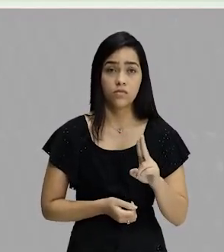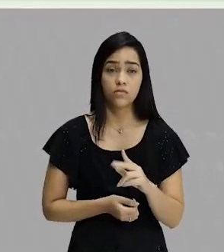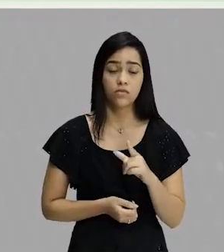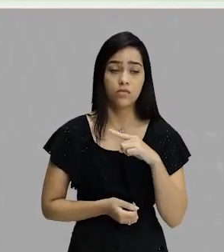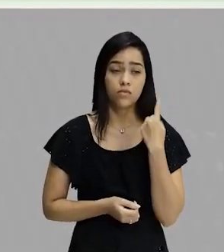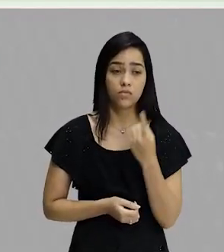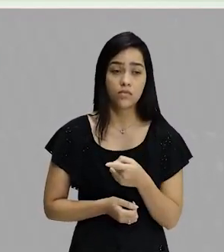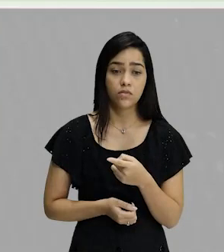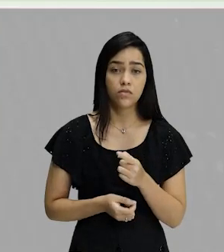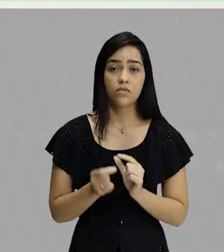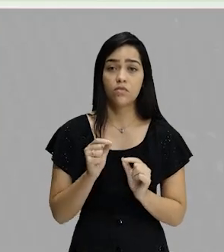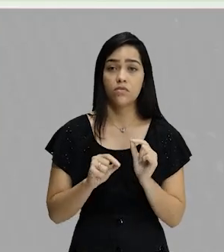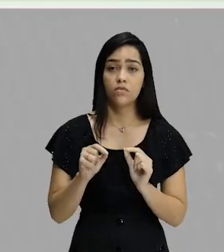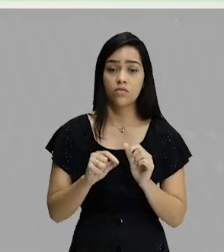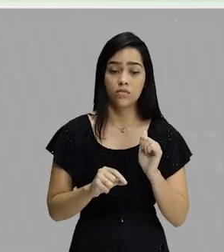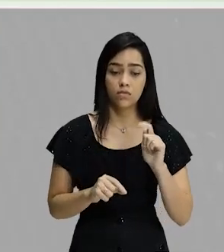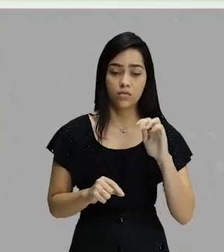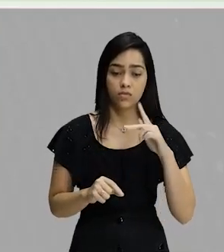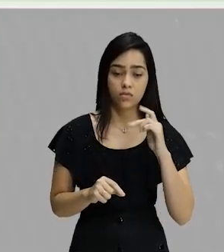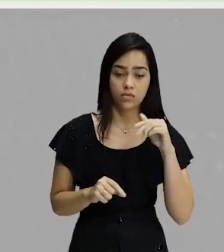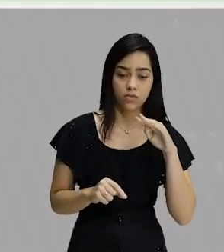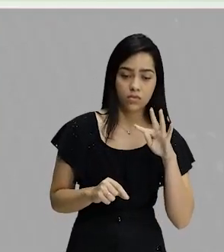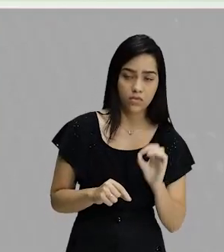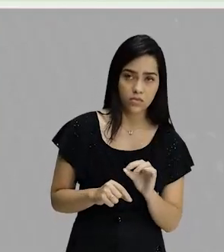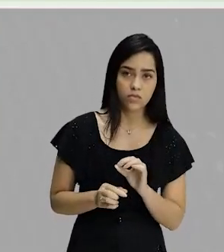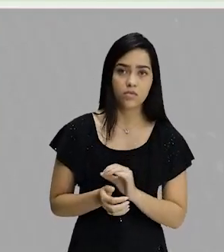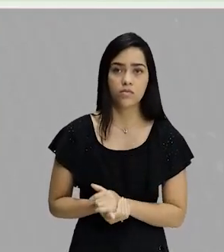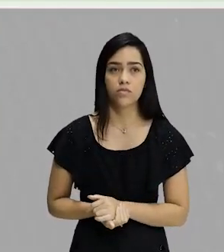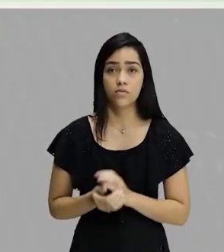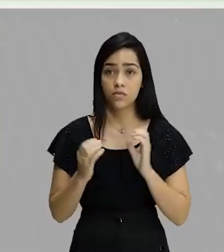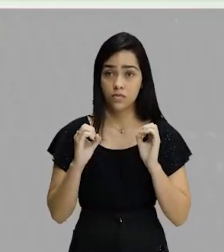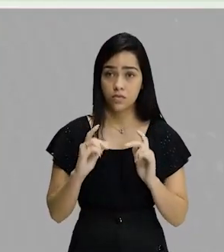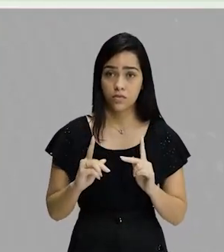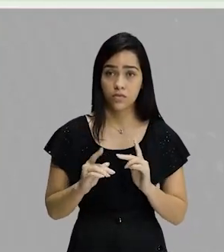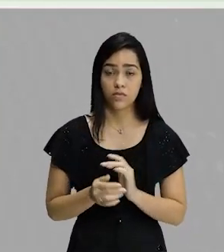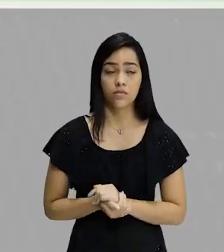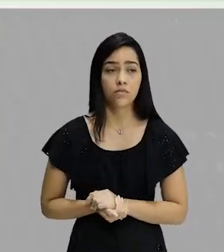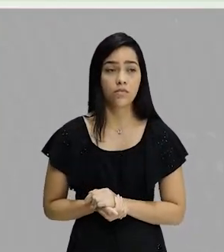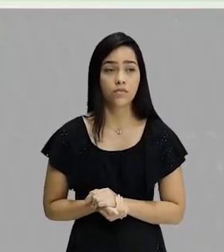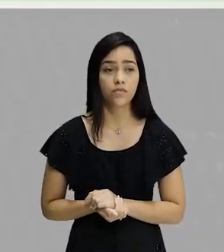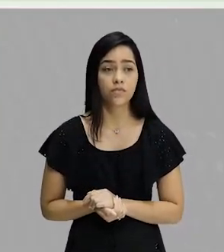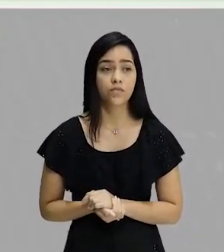nossa condição de alinhamento desses pontos. Ok?